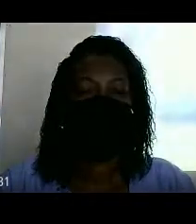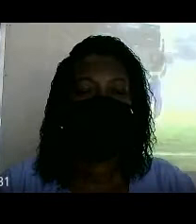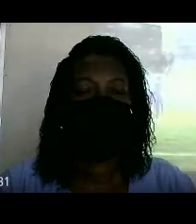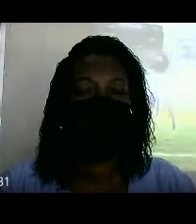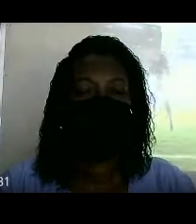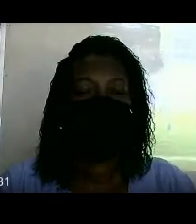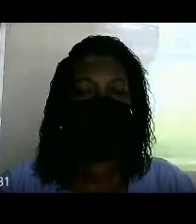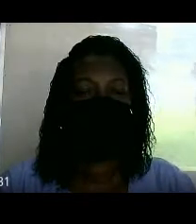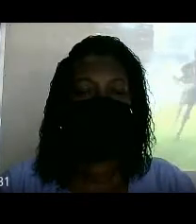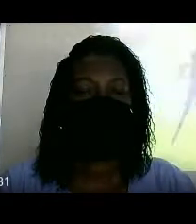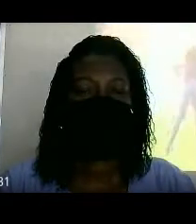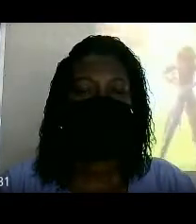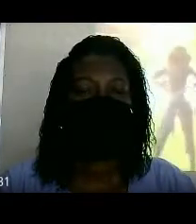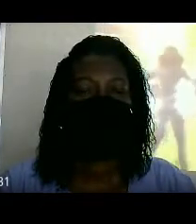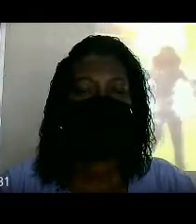the making.